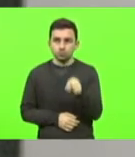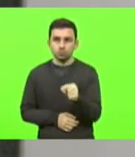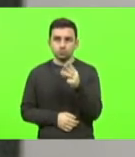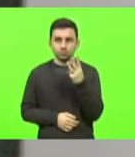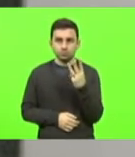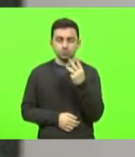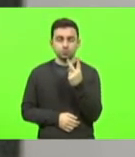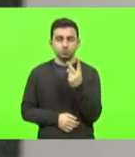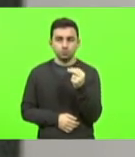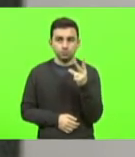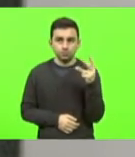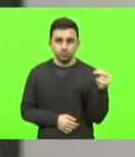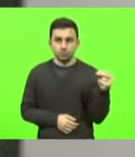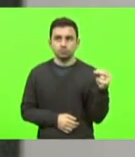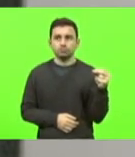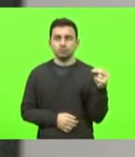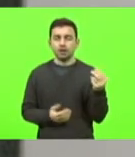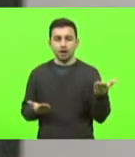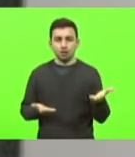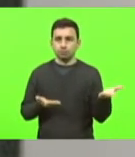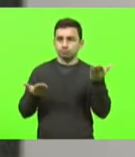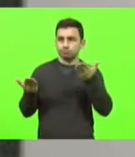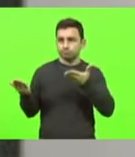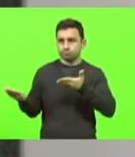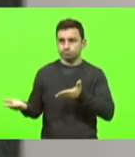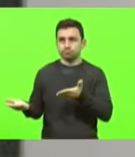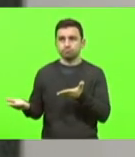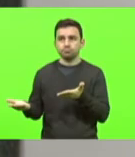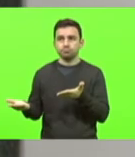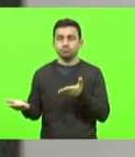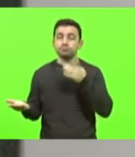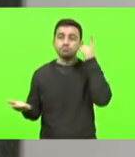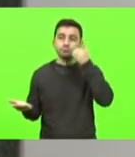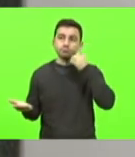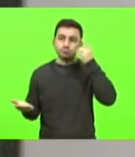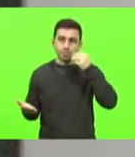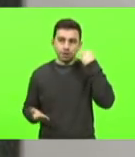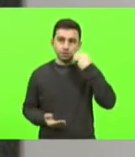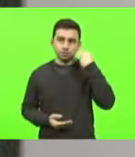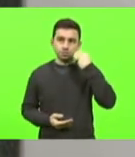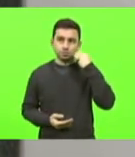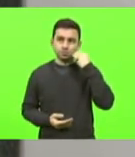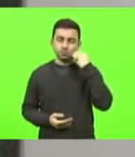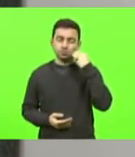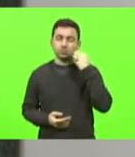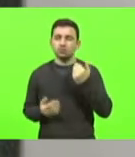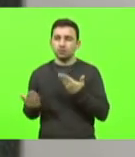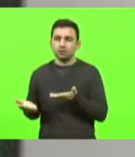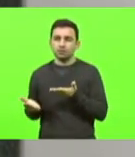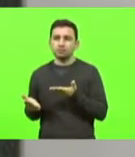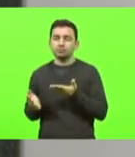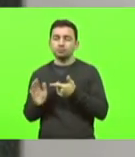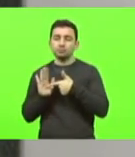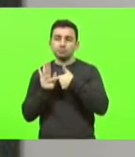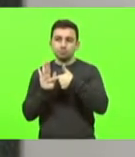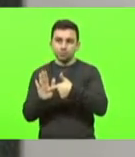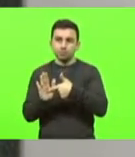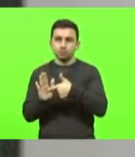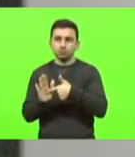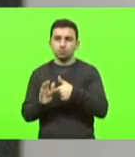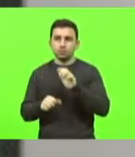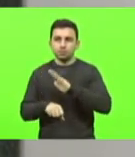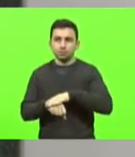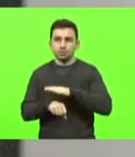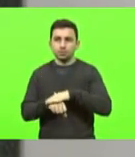258.3/2020 e passo a palavra, nesse momento, para o deputado Márcio Machado para a apresentação da matéria sob